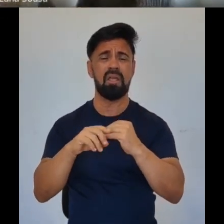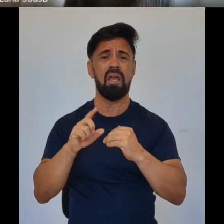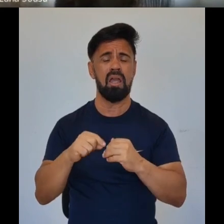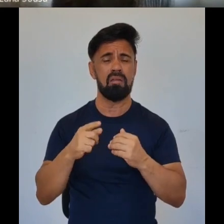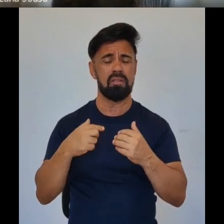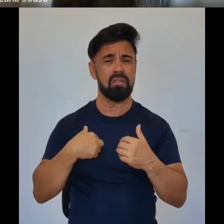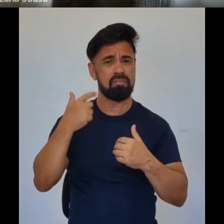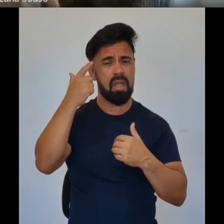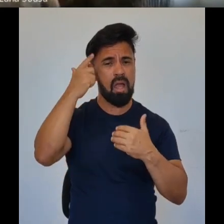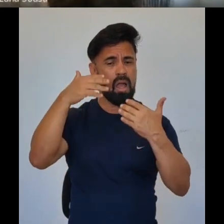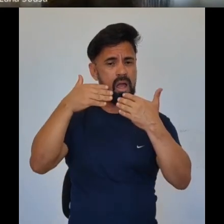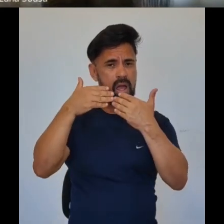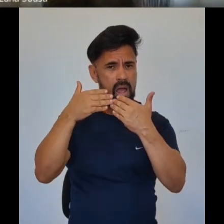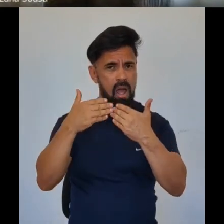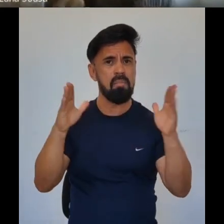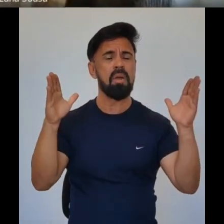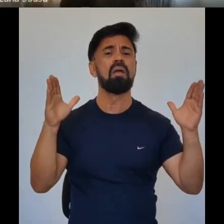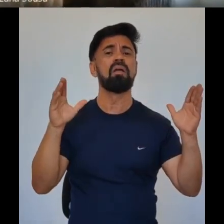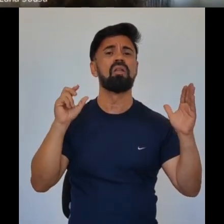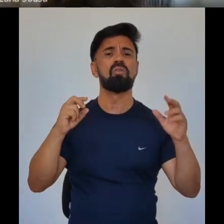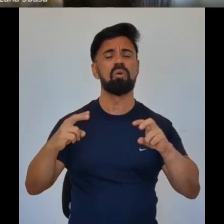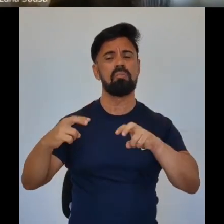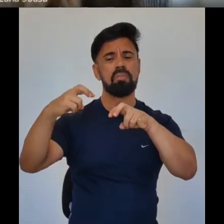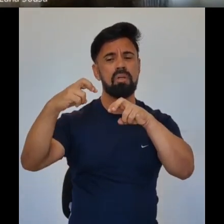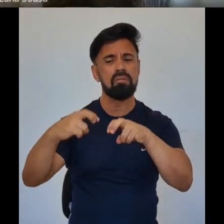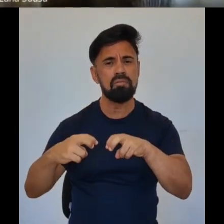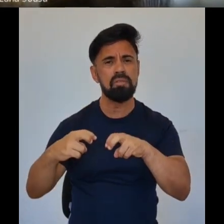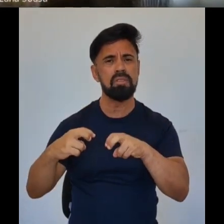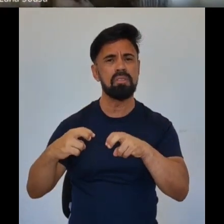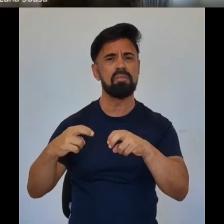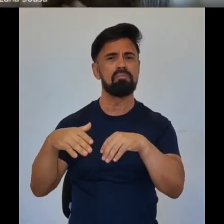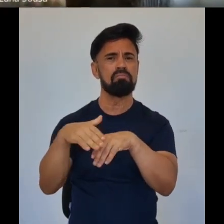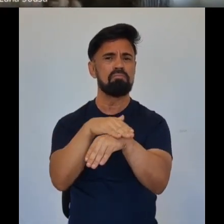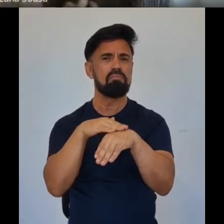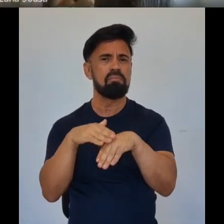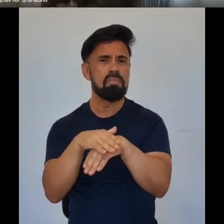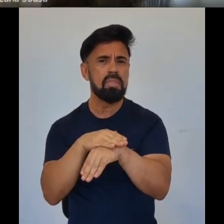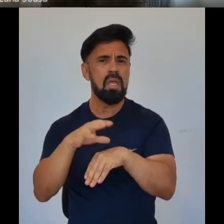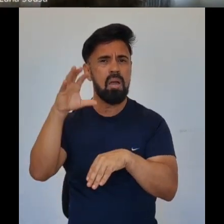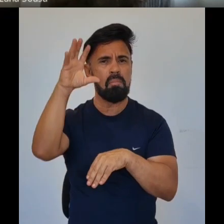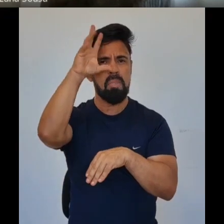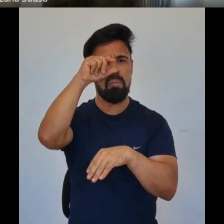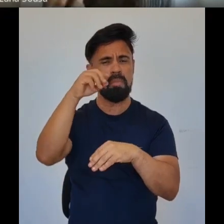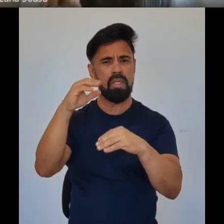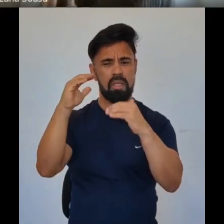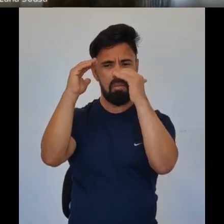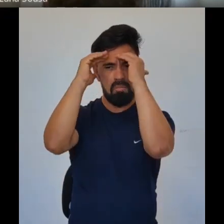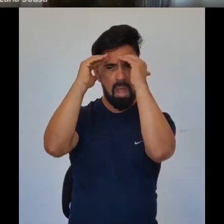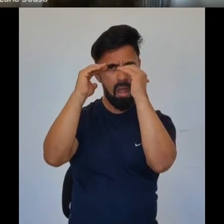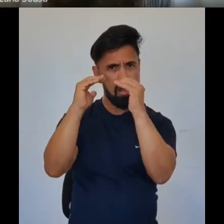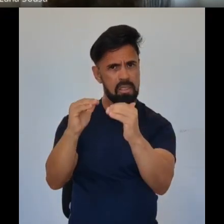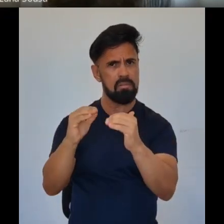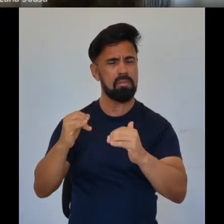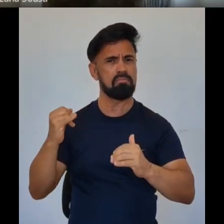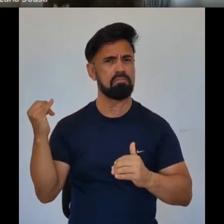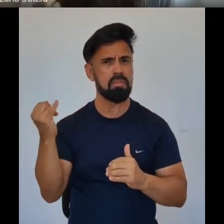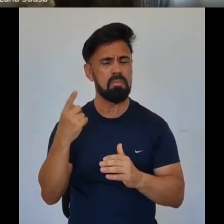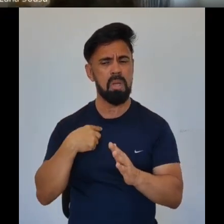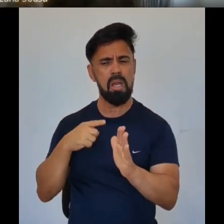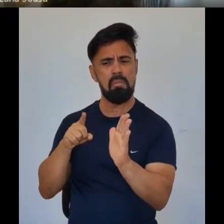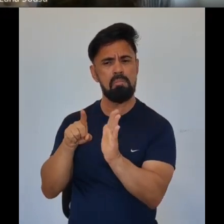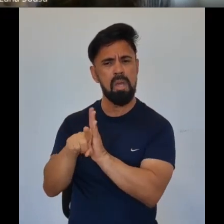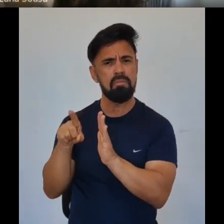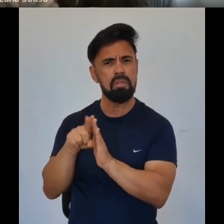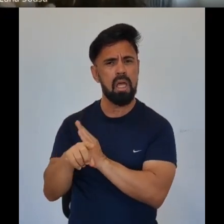neste contexto todo, para a gente promover inclusão, diversidade, igualdade e equidade, é importantíssimo que